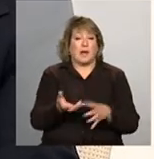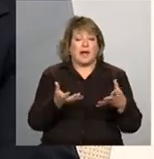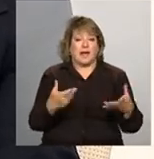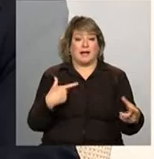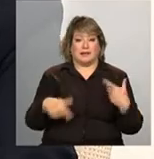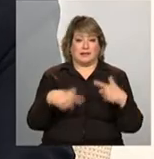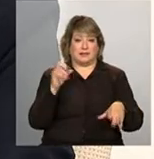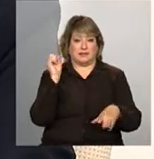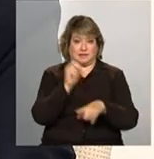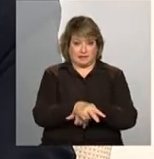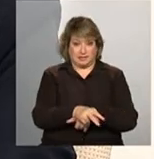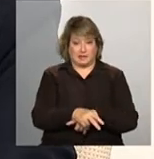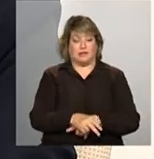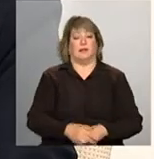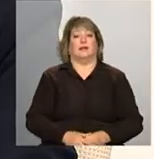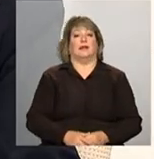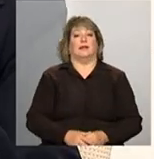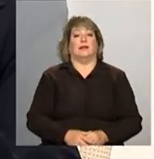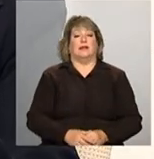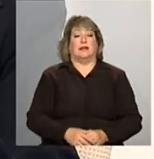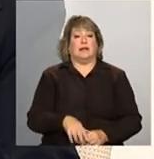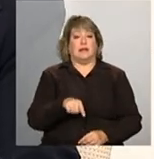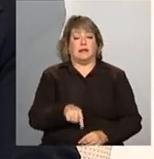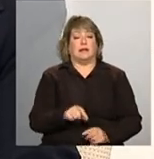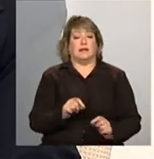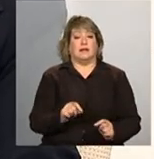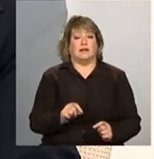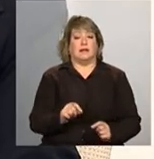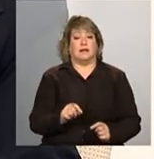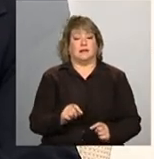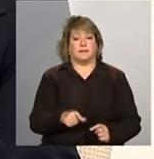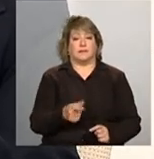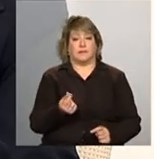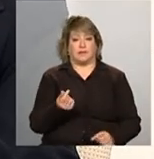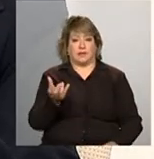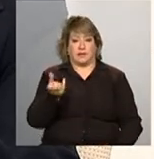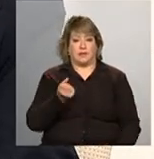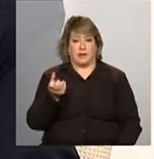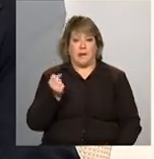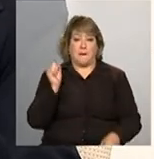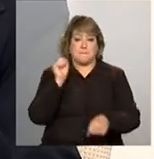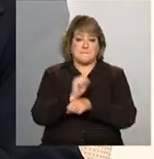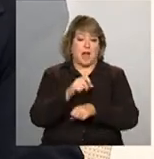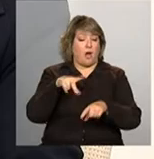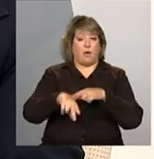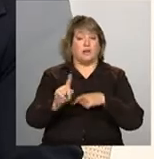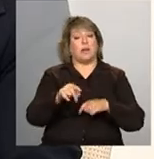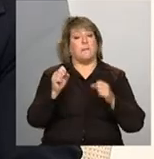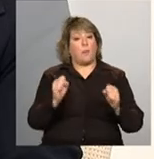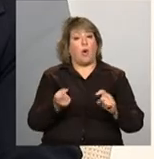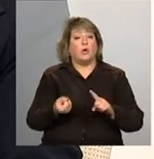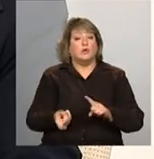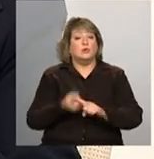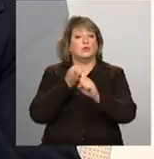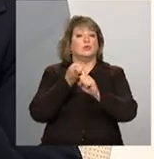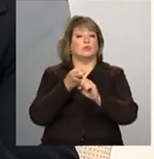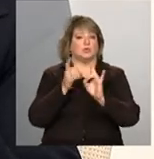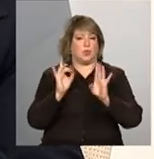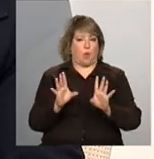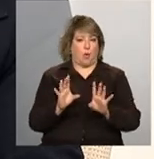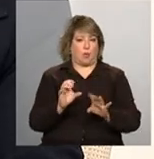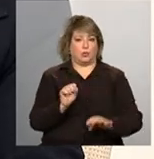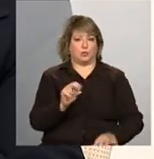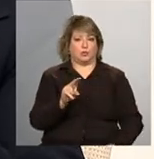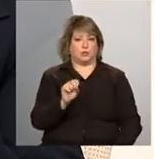ingressa no mercado de trabalho, de não ter o seu benefício cessado, ele fica suspenso. Não é? Porque